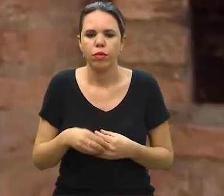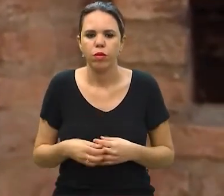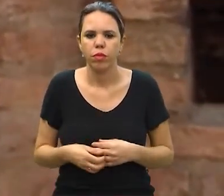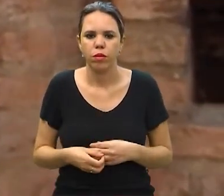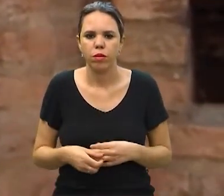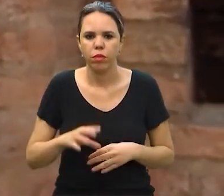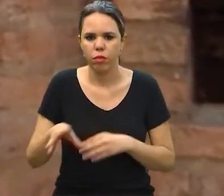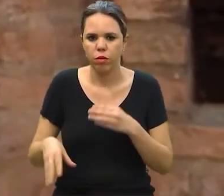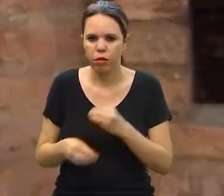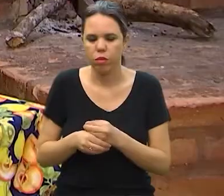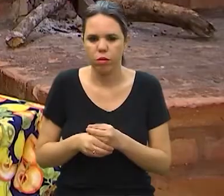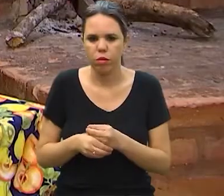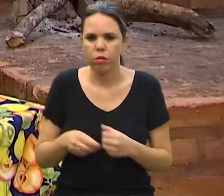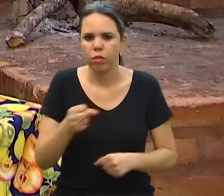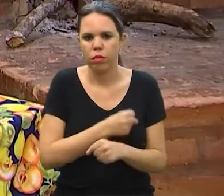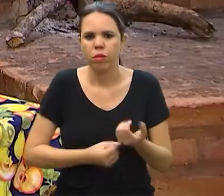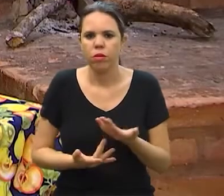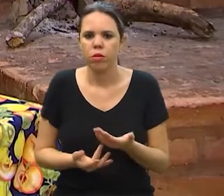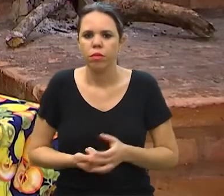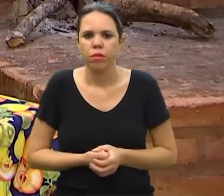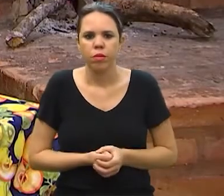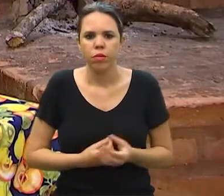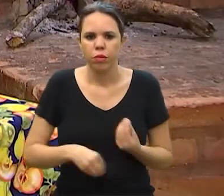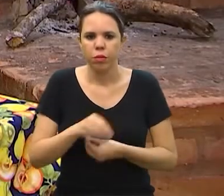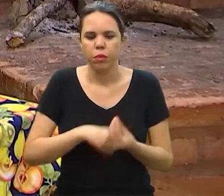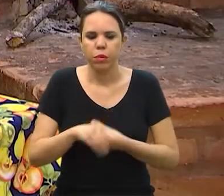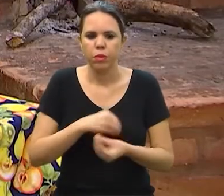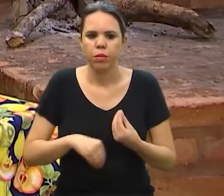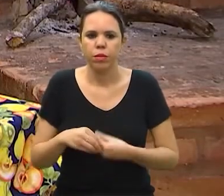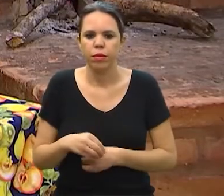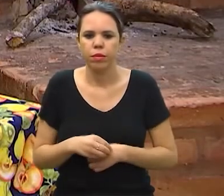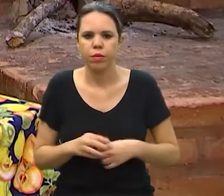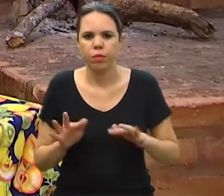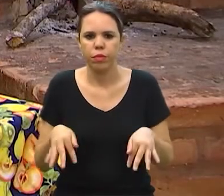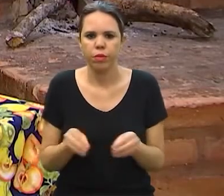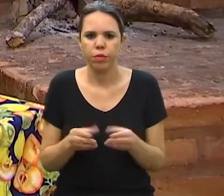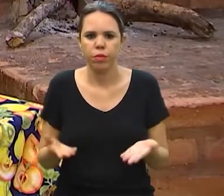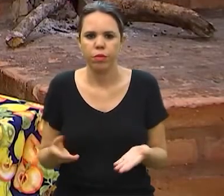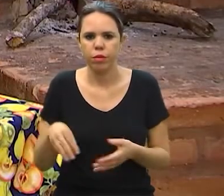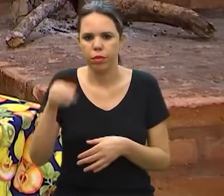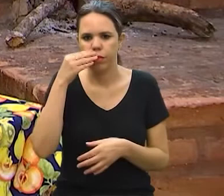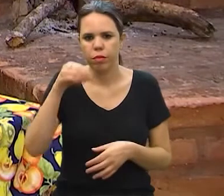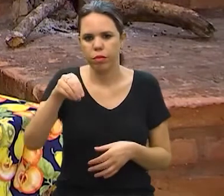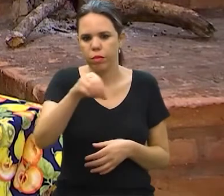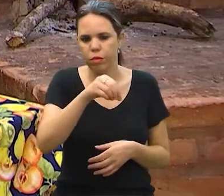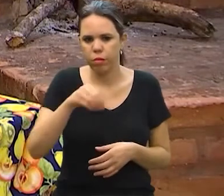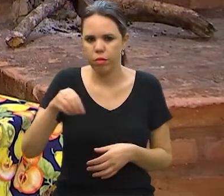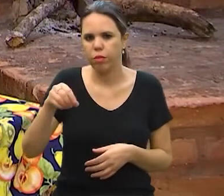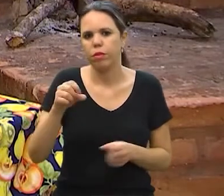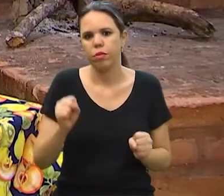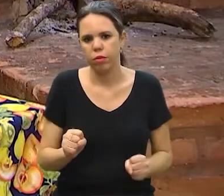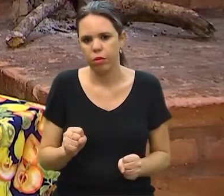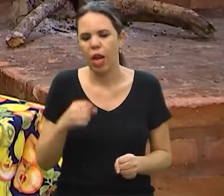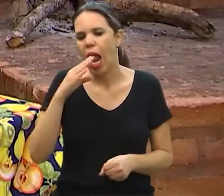e acrescenta ao refogado. Mistura bem, finaliza temperando com sal. Você pode